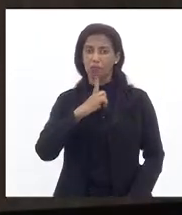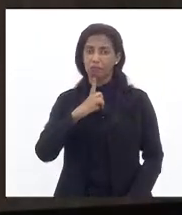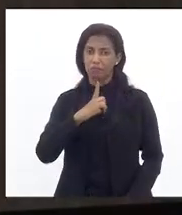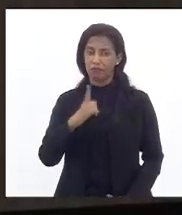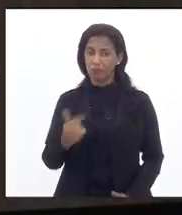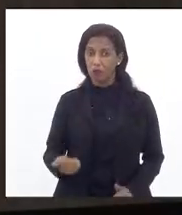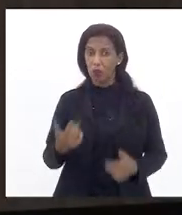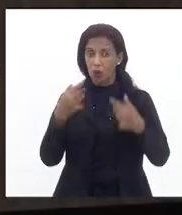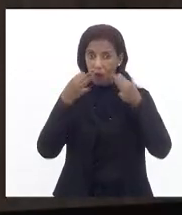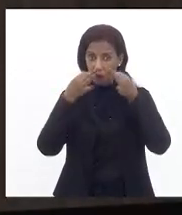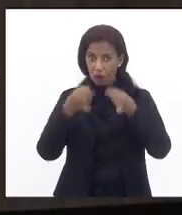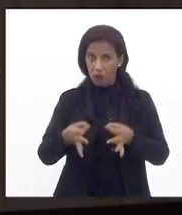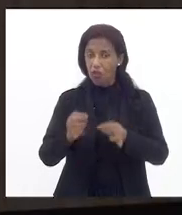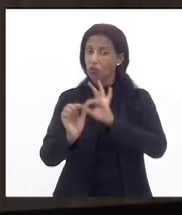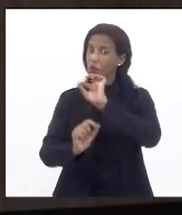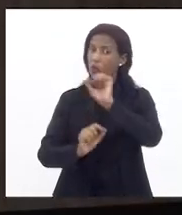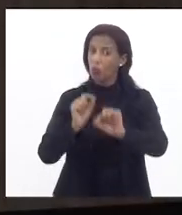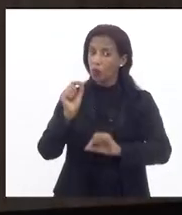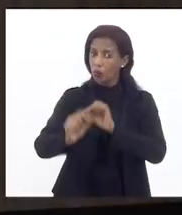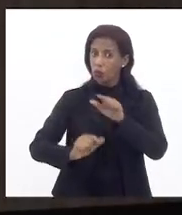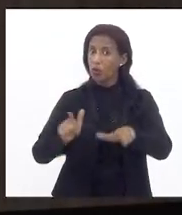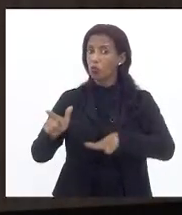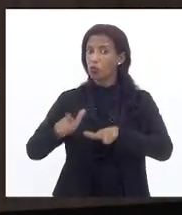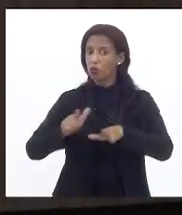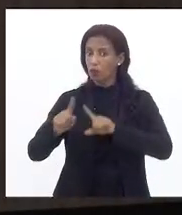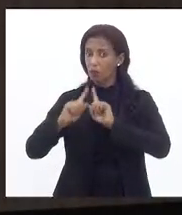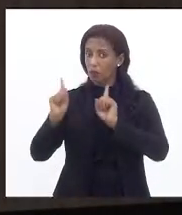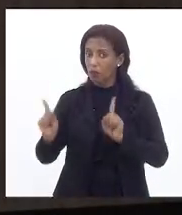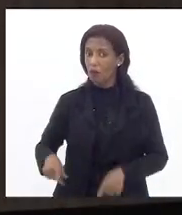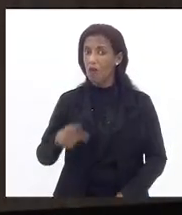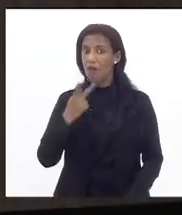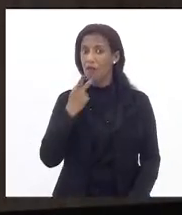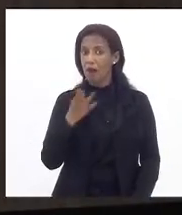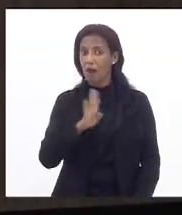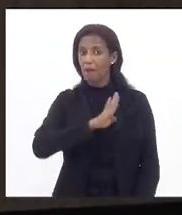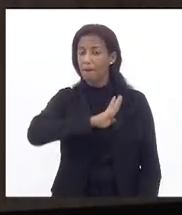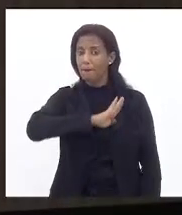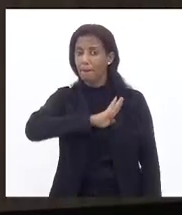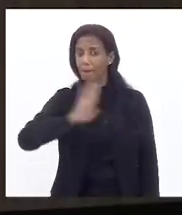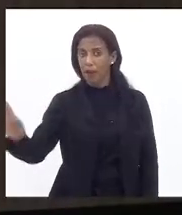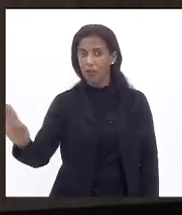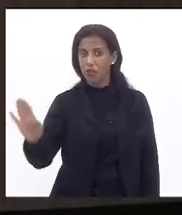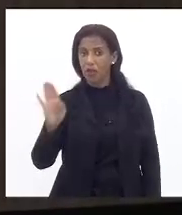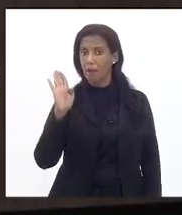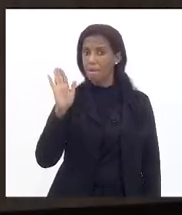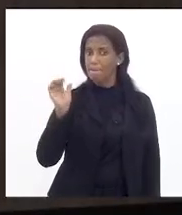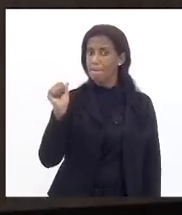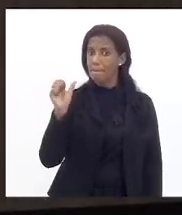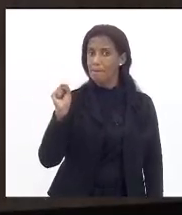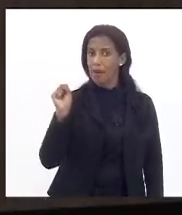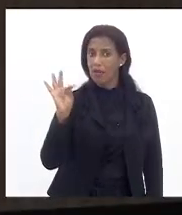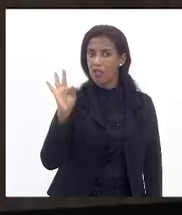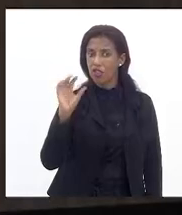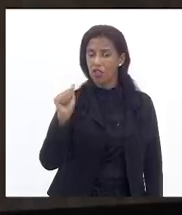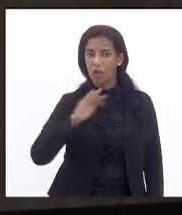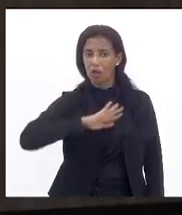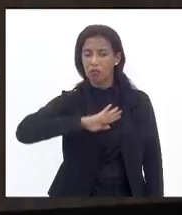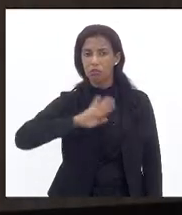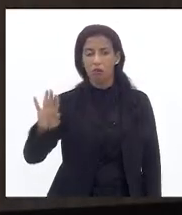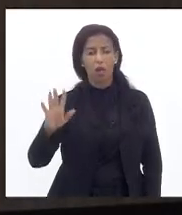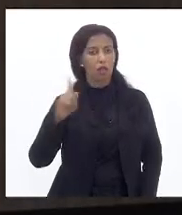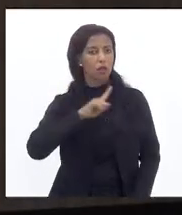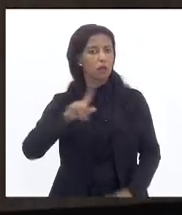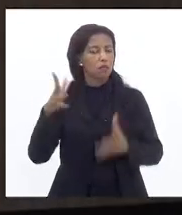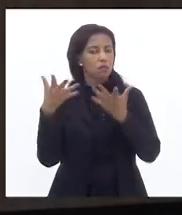Ouçam o que os servidores falam bosta bosta e basta Não